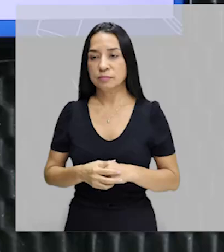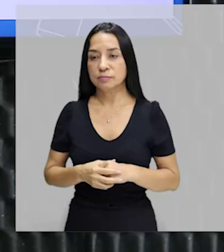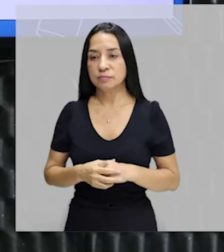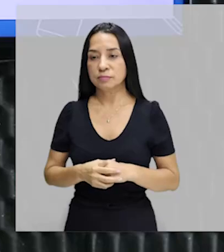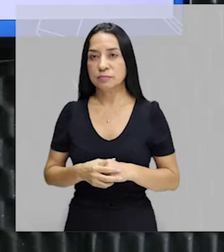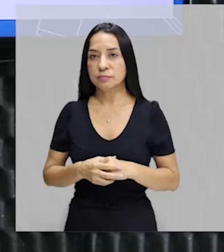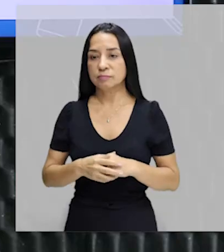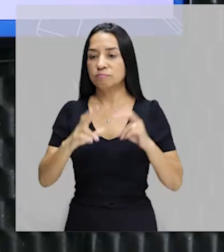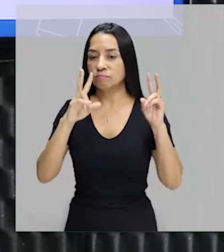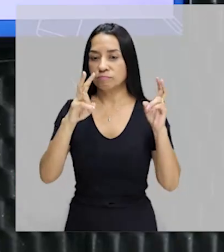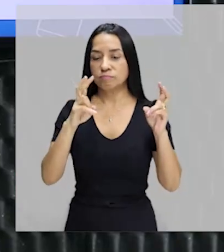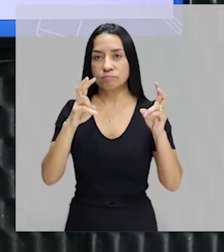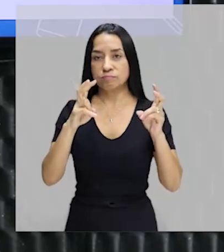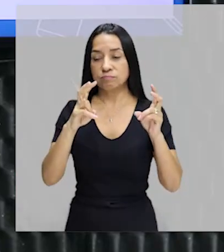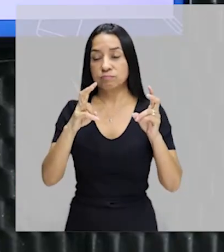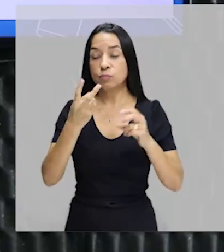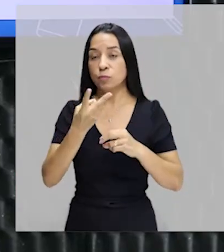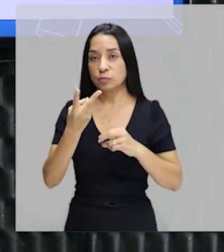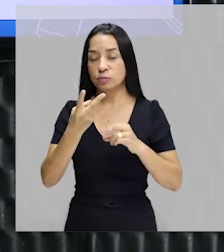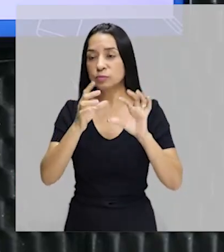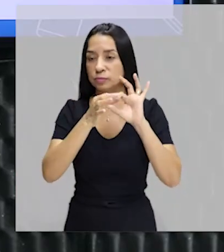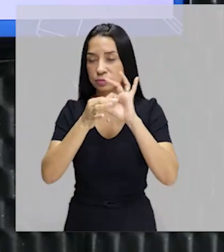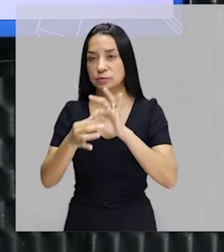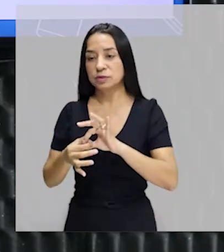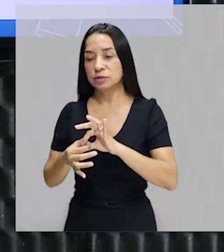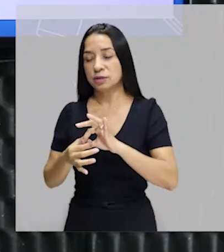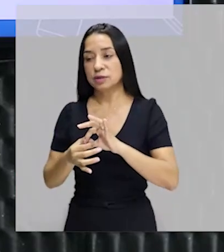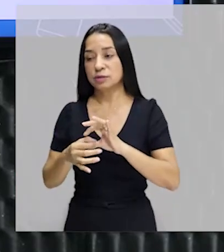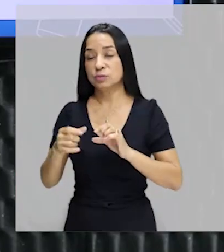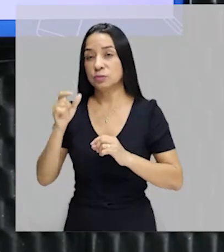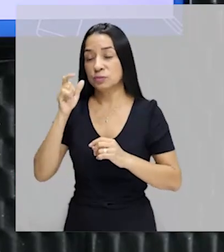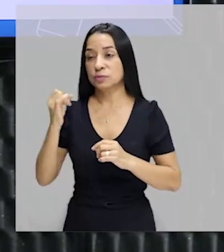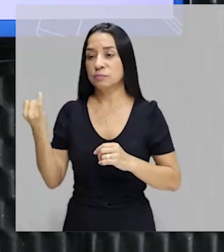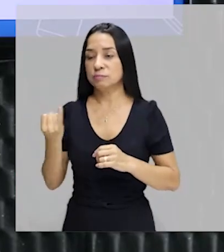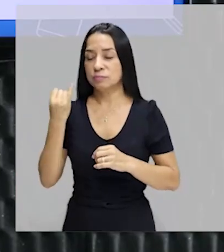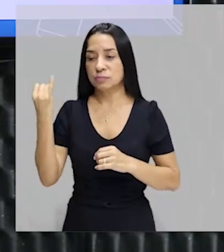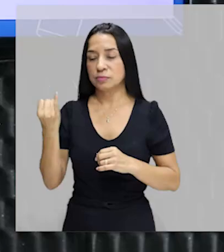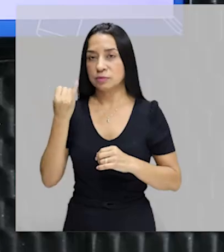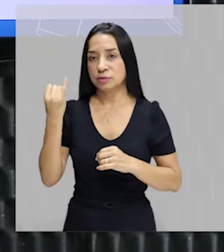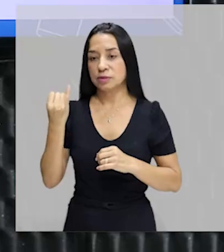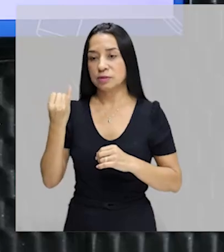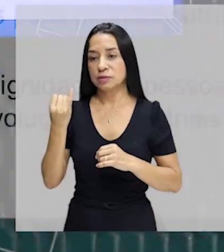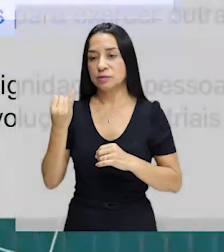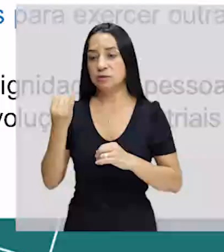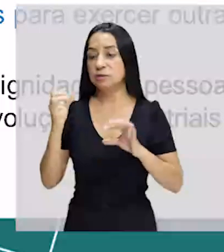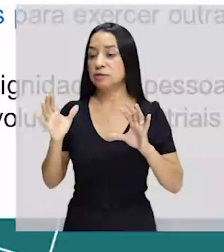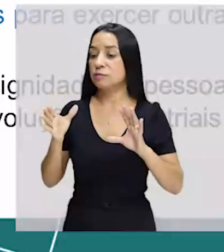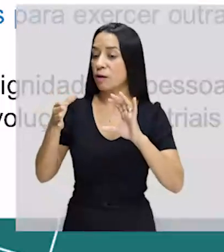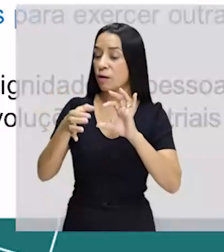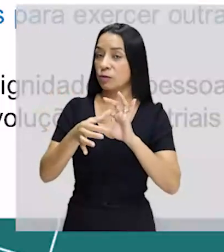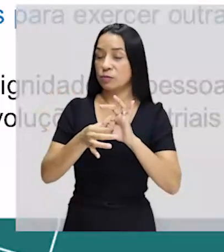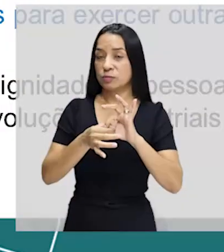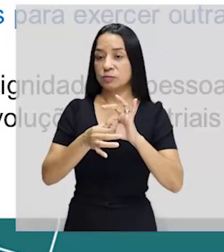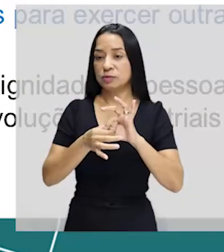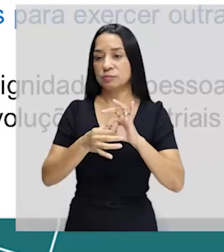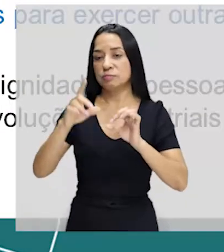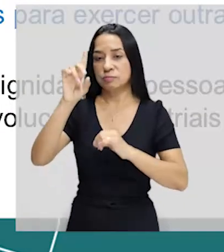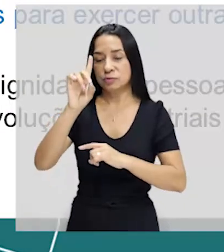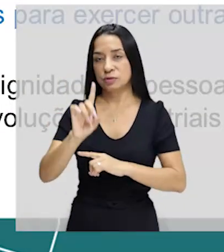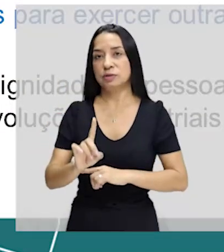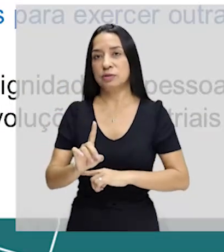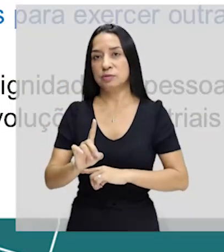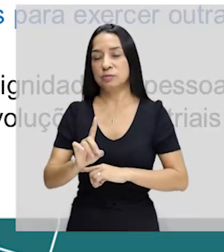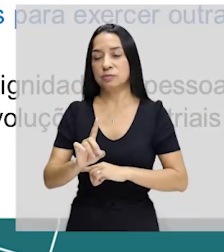dois contextos muito interessantes, mas que acabam, na verdade, fazendo um matrimônio: direitos